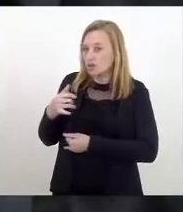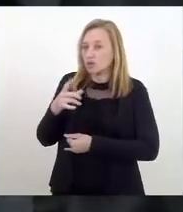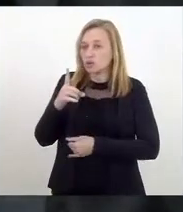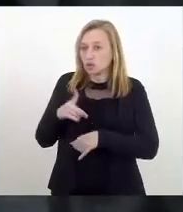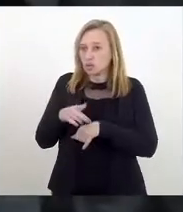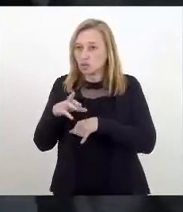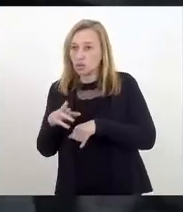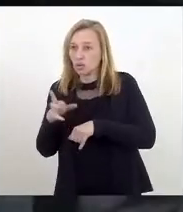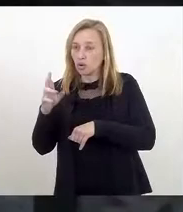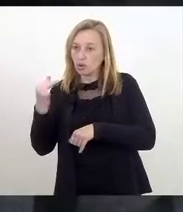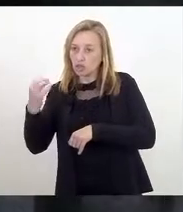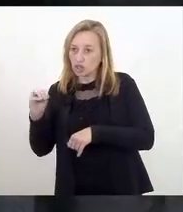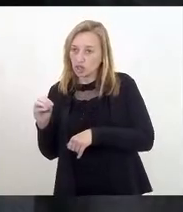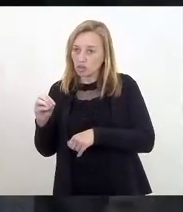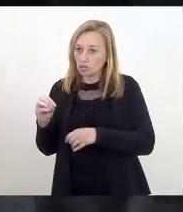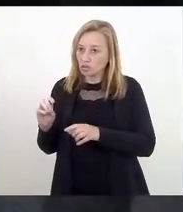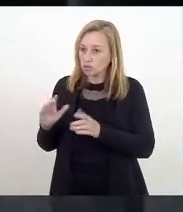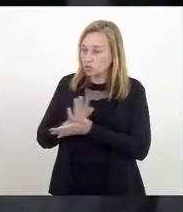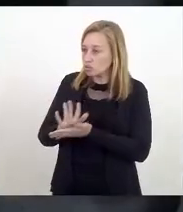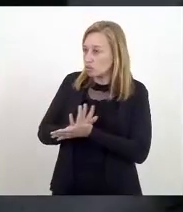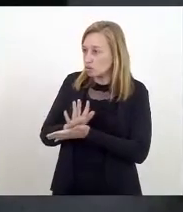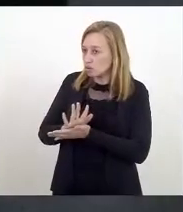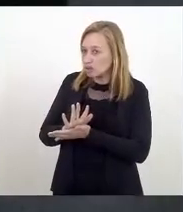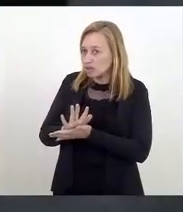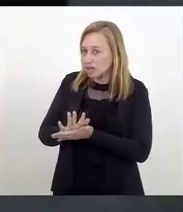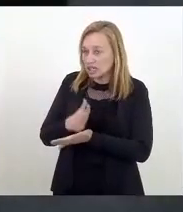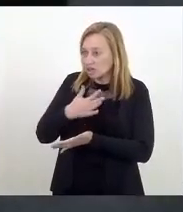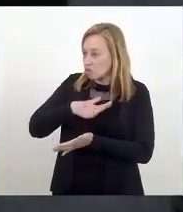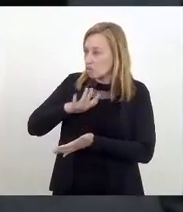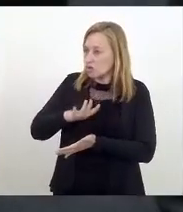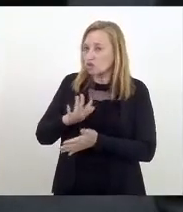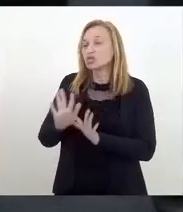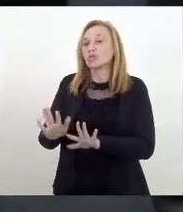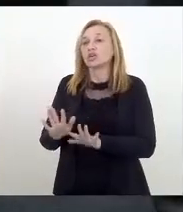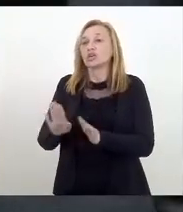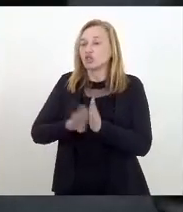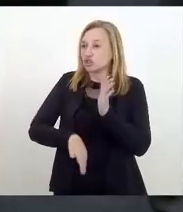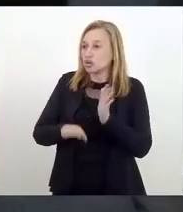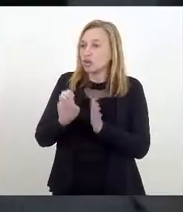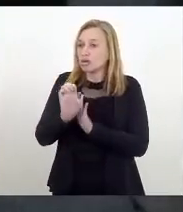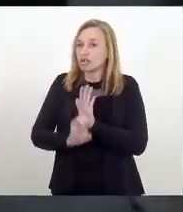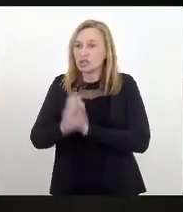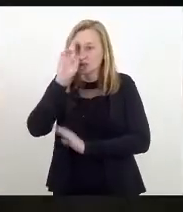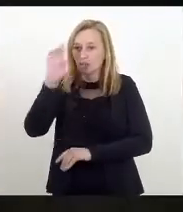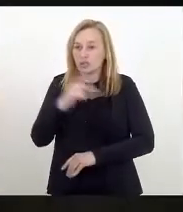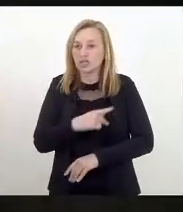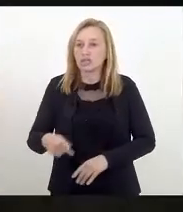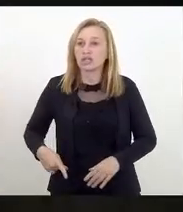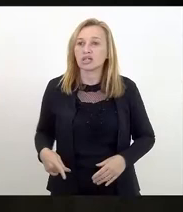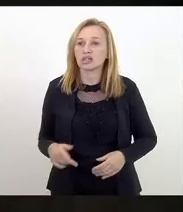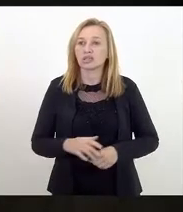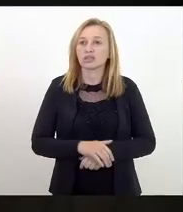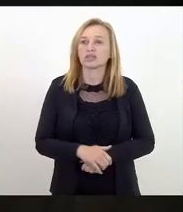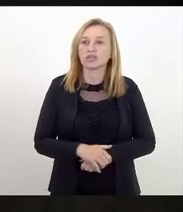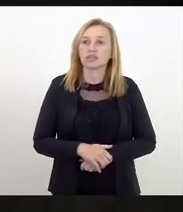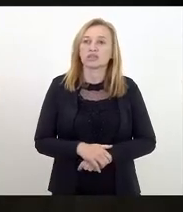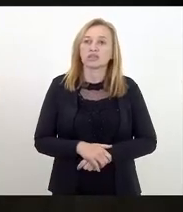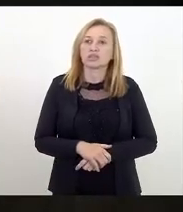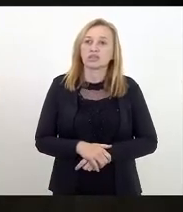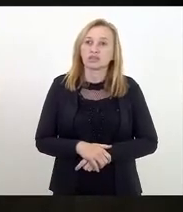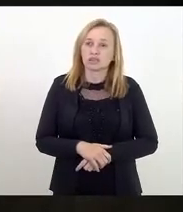ali com ele. Não sei porque a Defensoria não gosta da gente, a gente brinca muito. Eu retiro a emenda, presidente, mas eu gostaria só do compromisso de me ajudar. Vossa Excelência